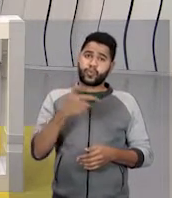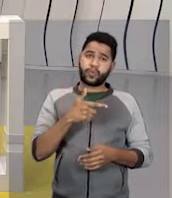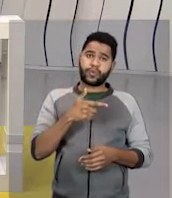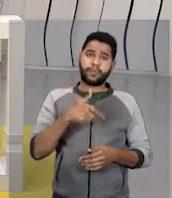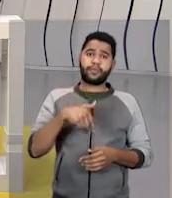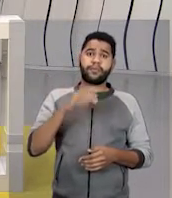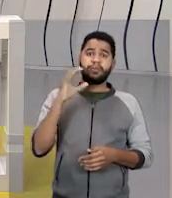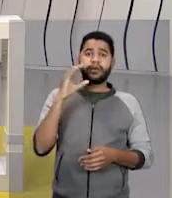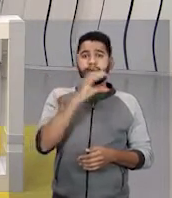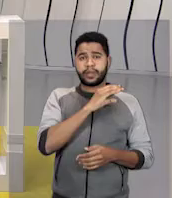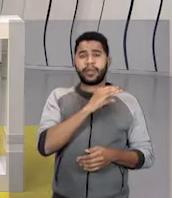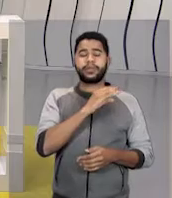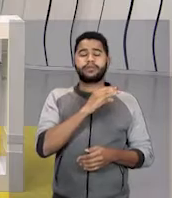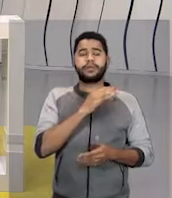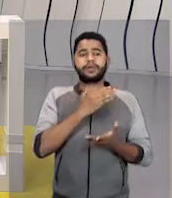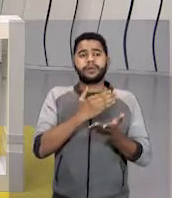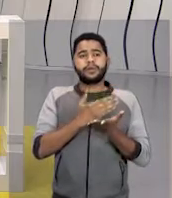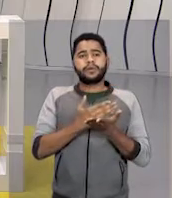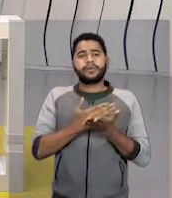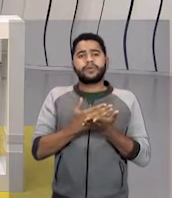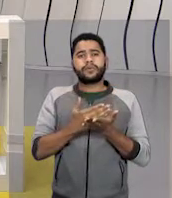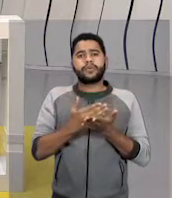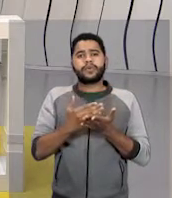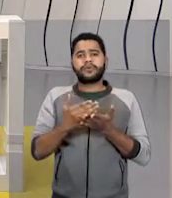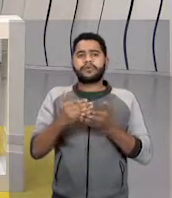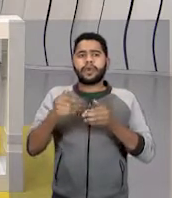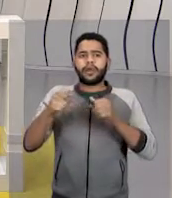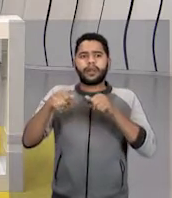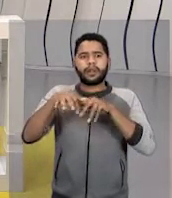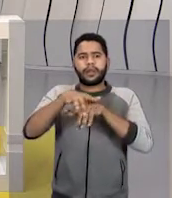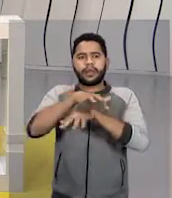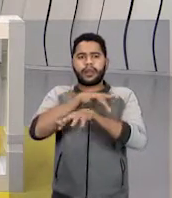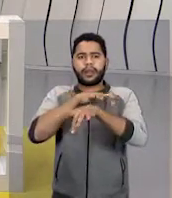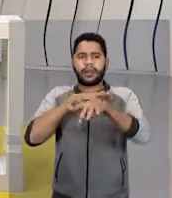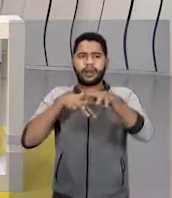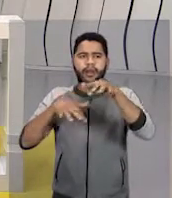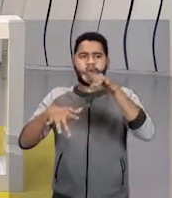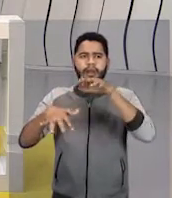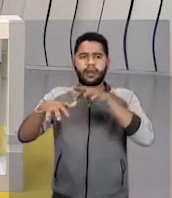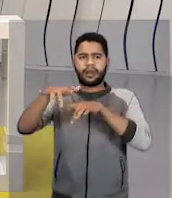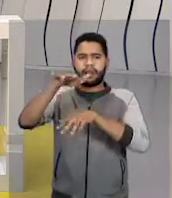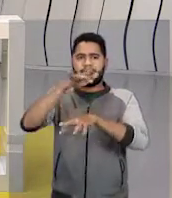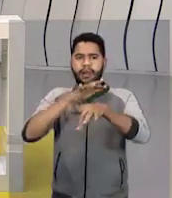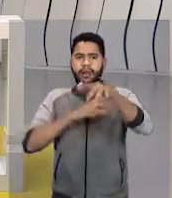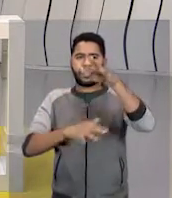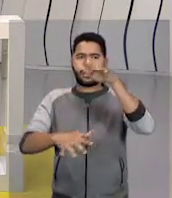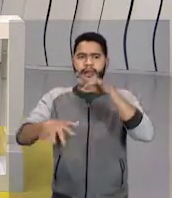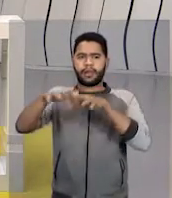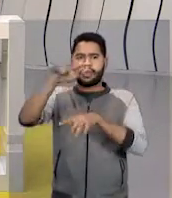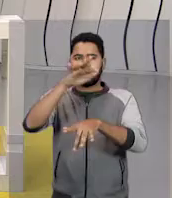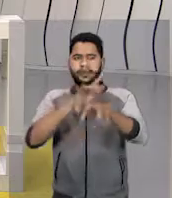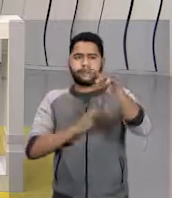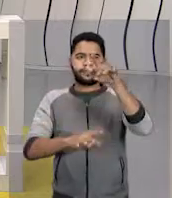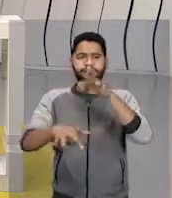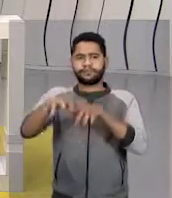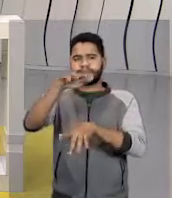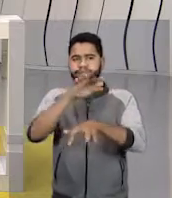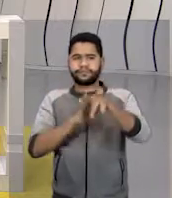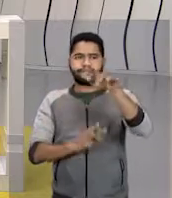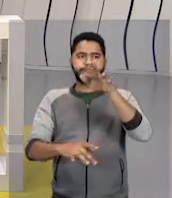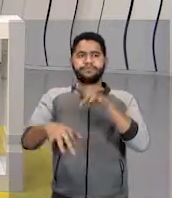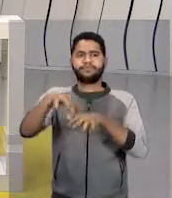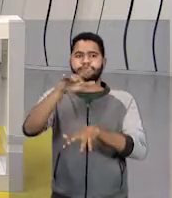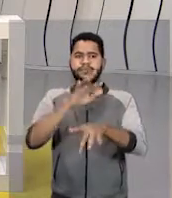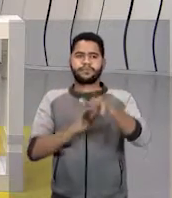mais quente, vai começar a haver uma movimentação. O líquido mais frio vai descer, enquanto